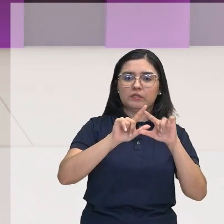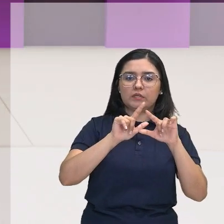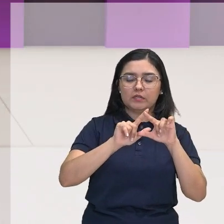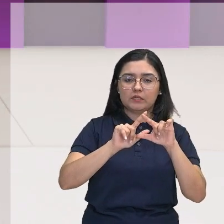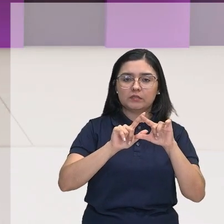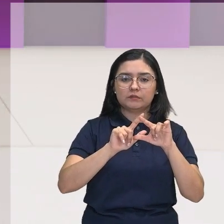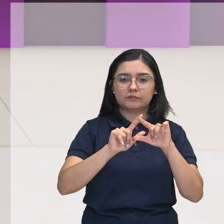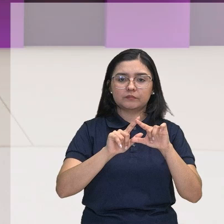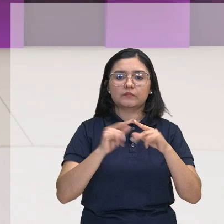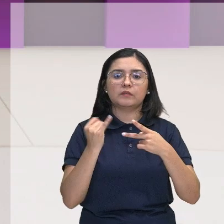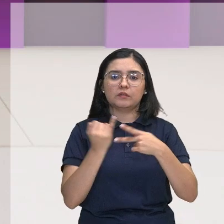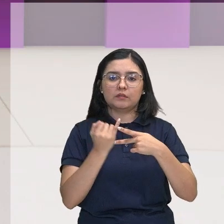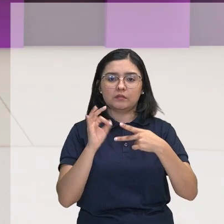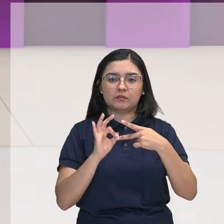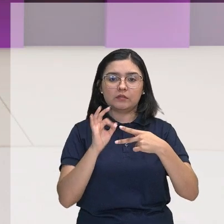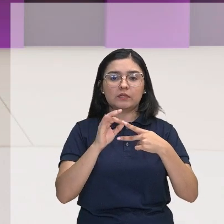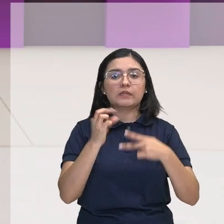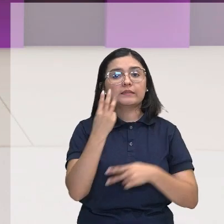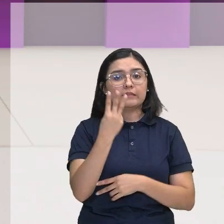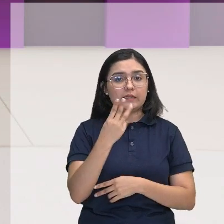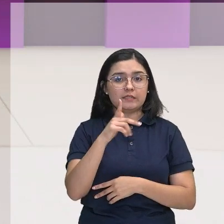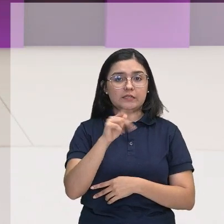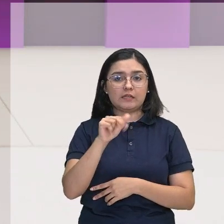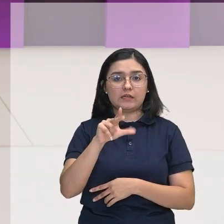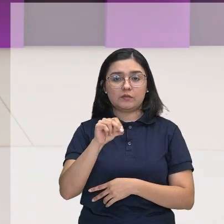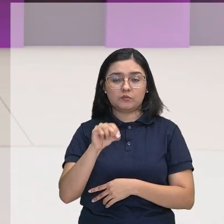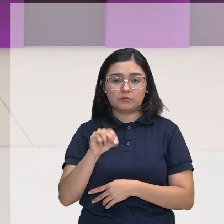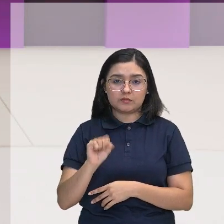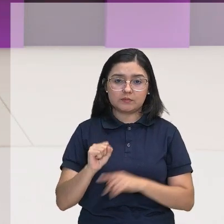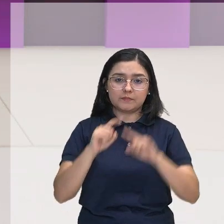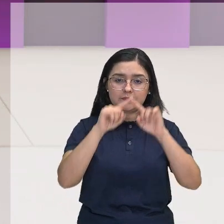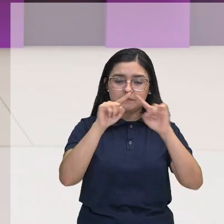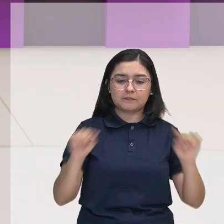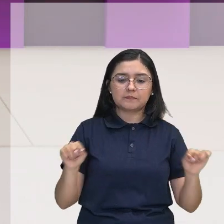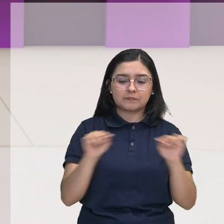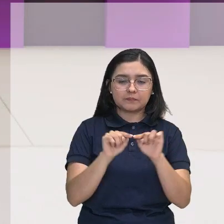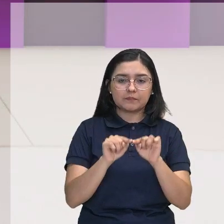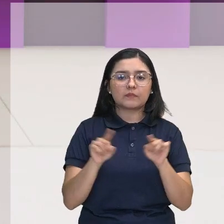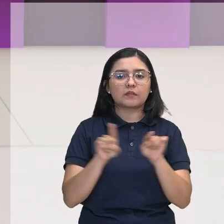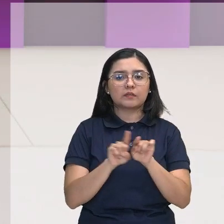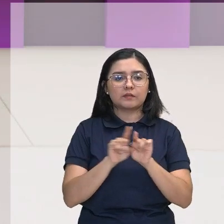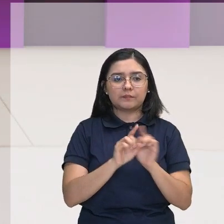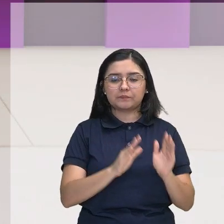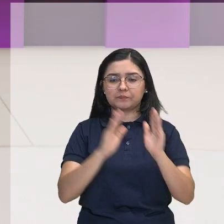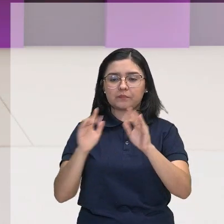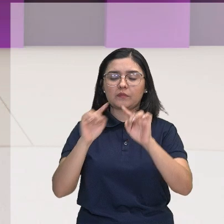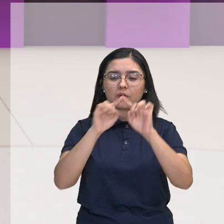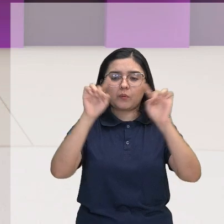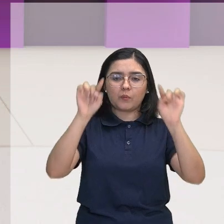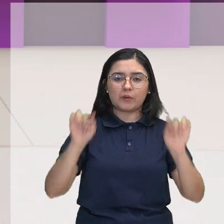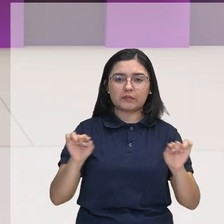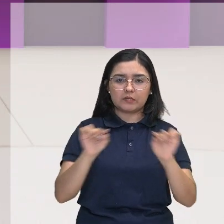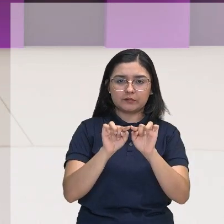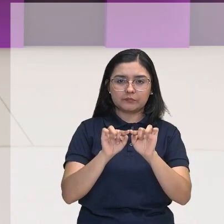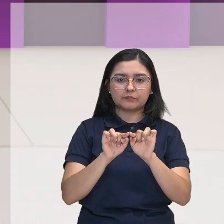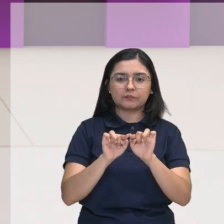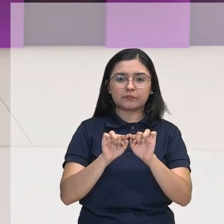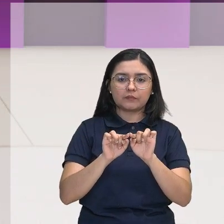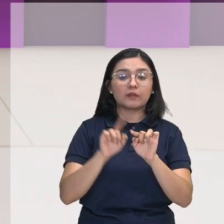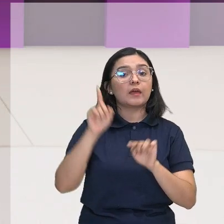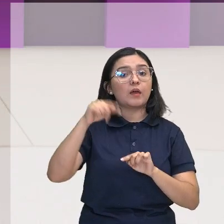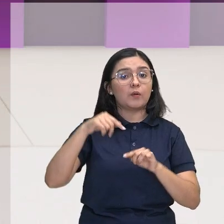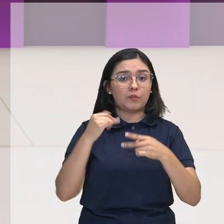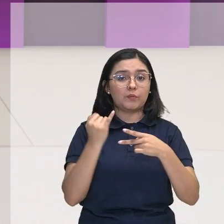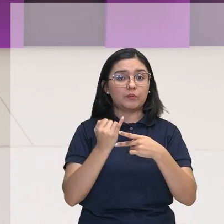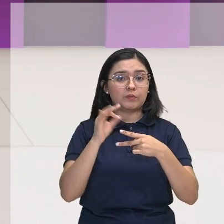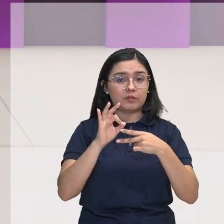nosso polígono que tem 3 lados, tá? Temos o nosso quadrado, lembrando que aqui são os regulares, tá